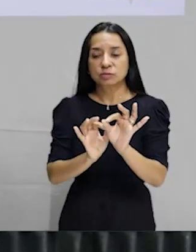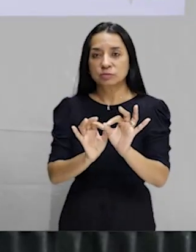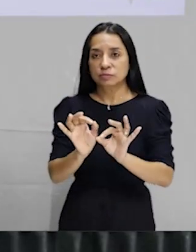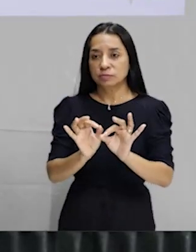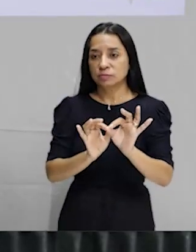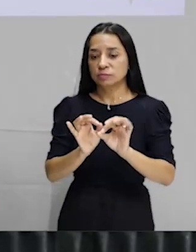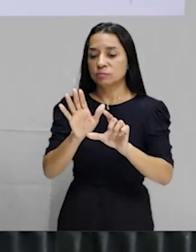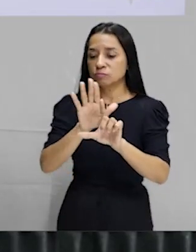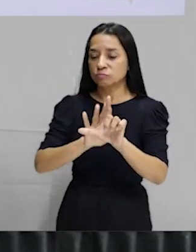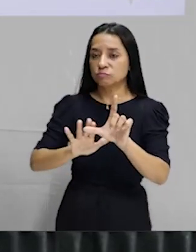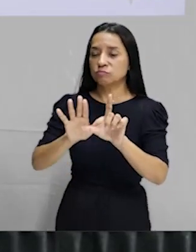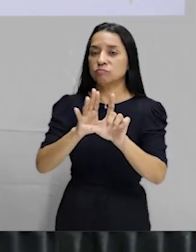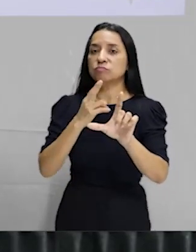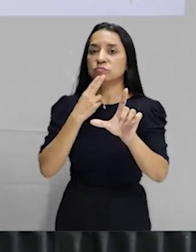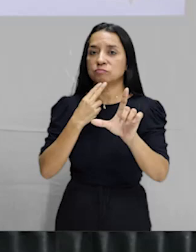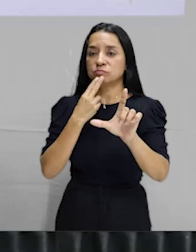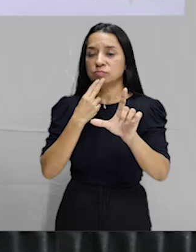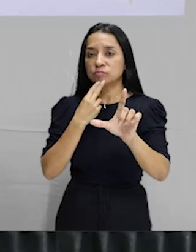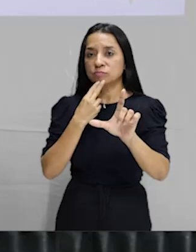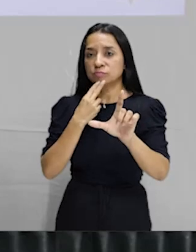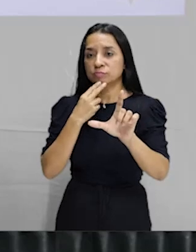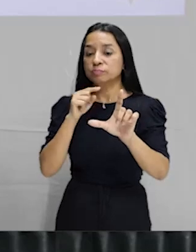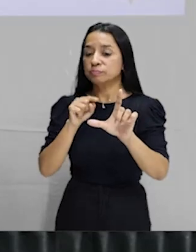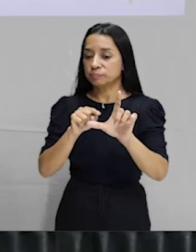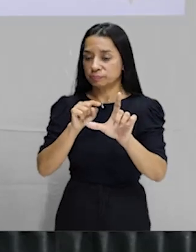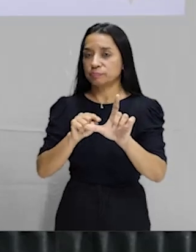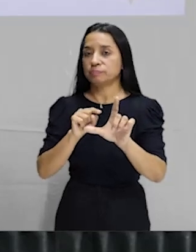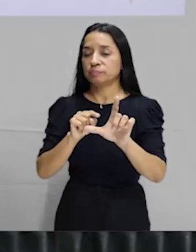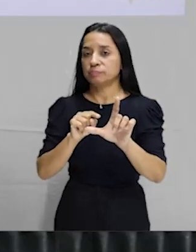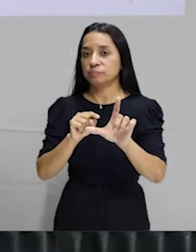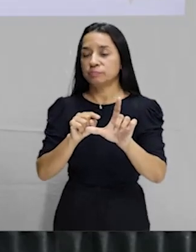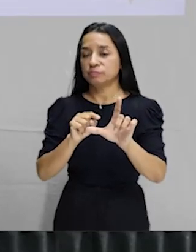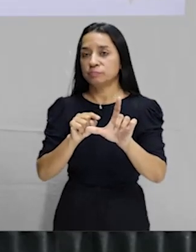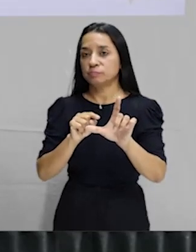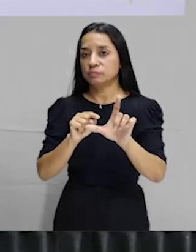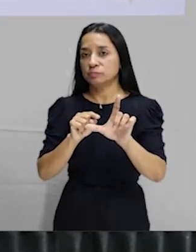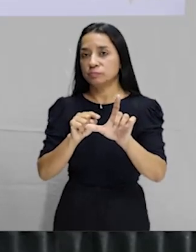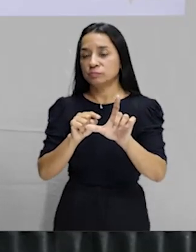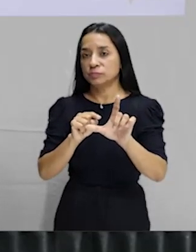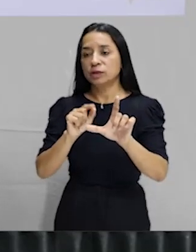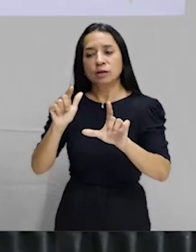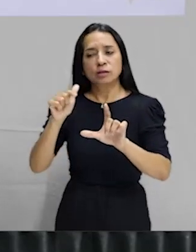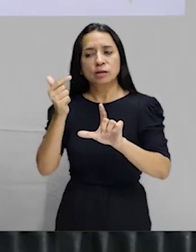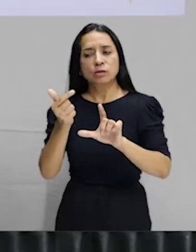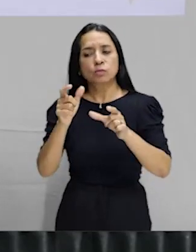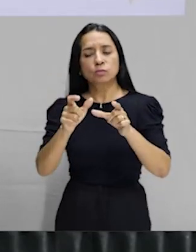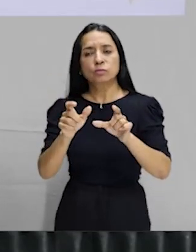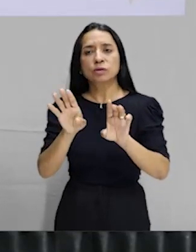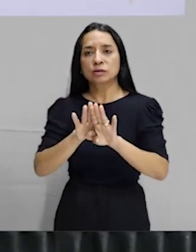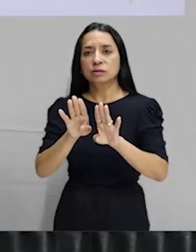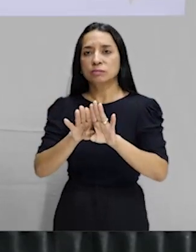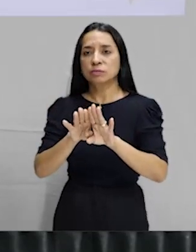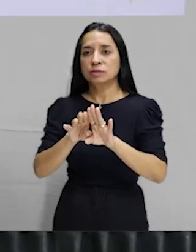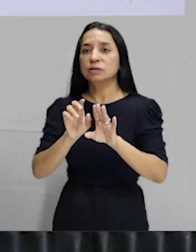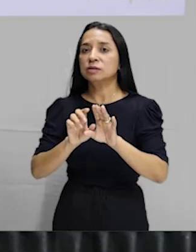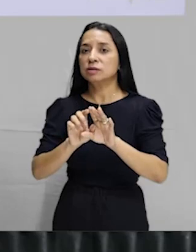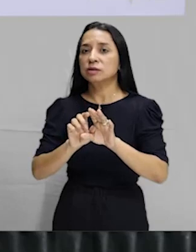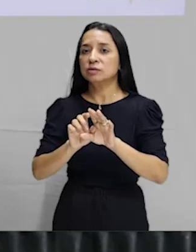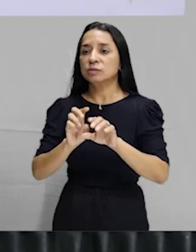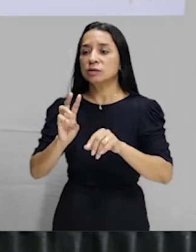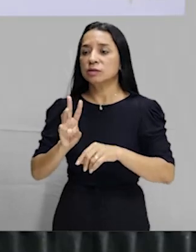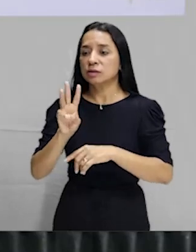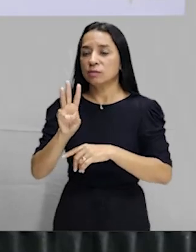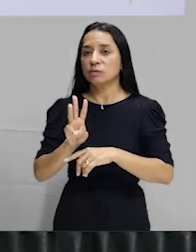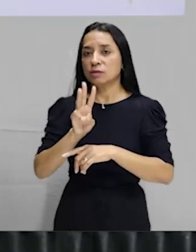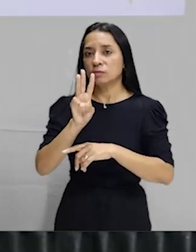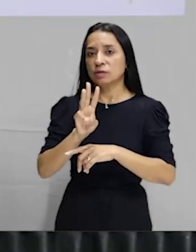oficial, Plataforma Gonçalves Dias, lá no nosso canal do YouTube. Renata, tem outro lugar também? Tem o nosso site. Esse nosso site